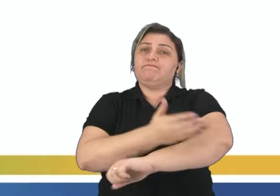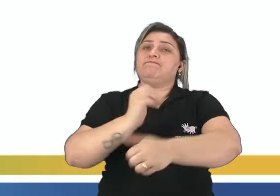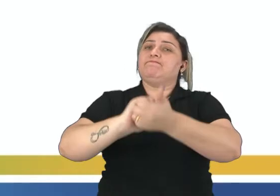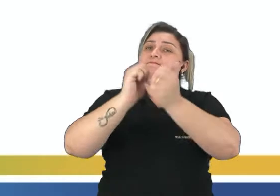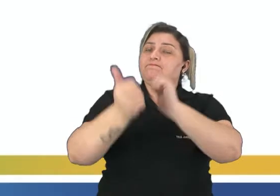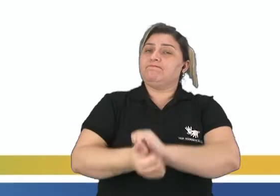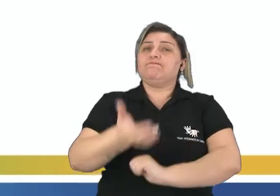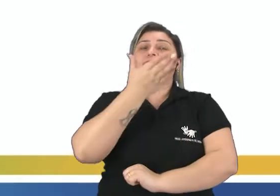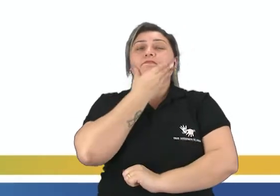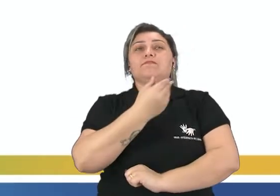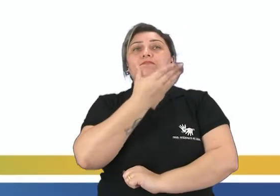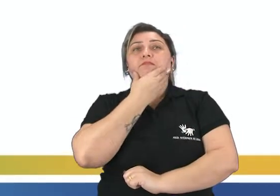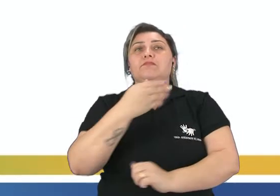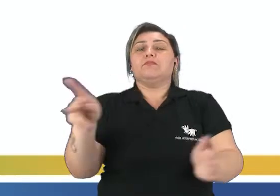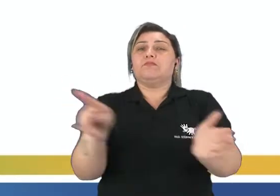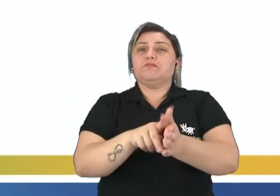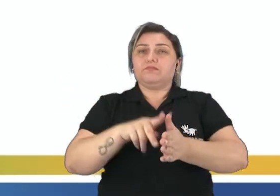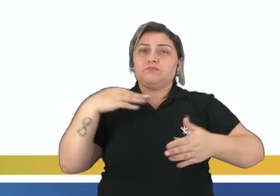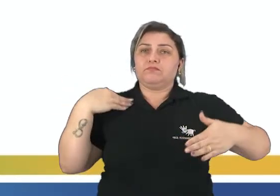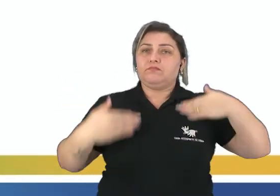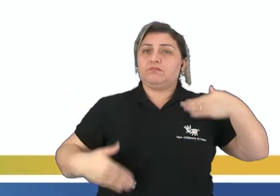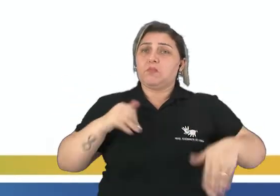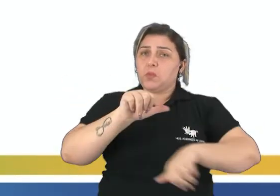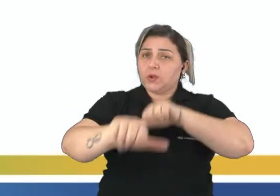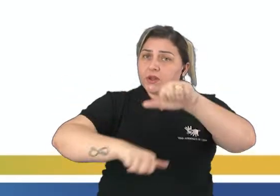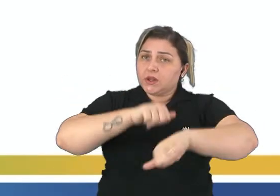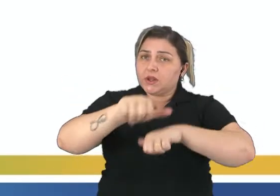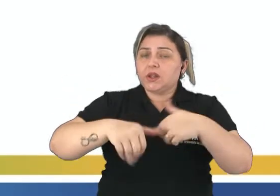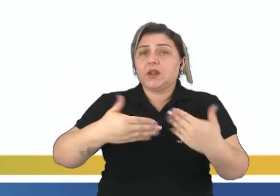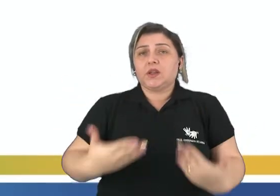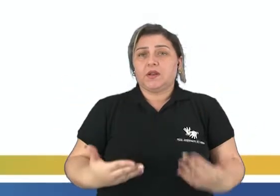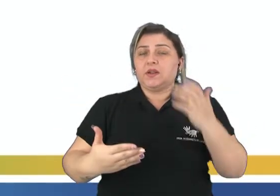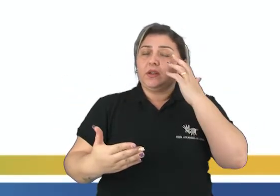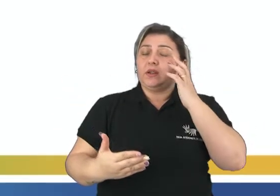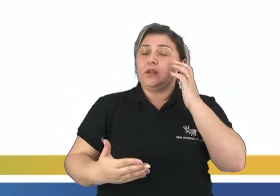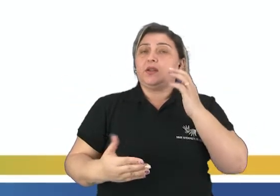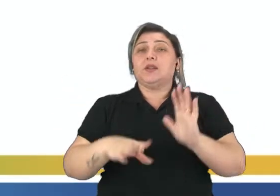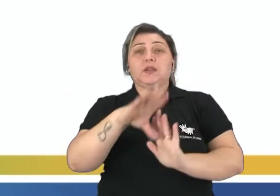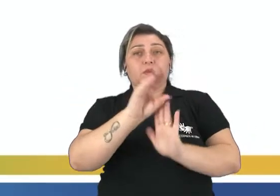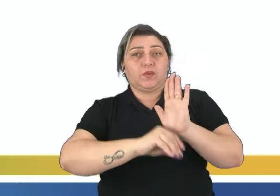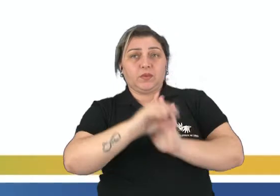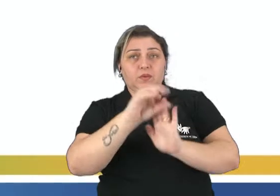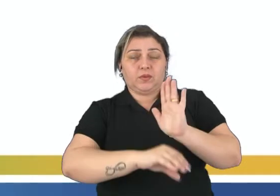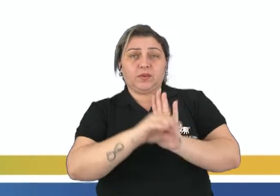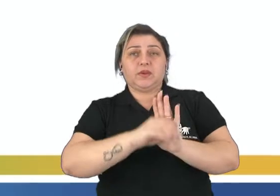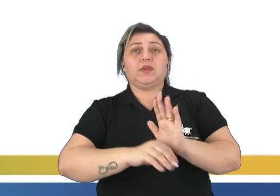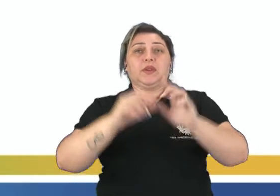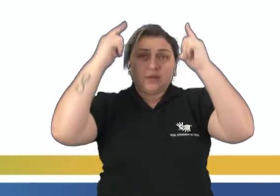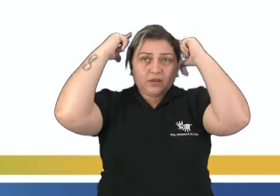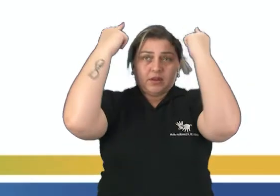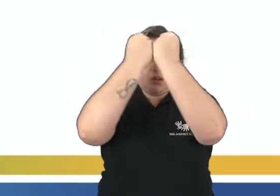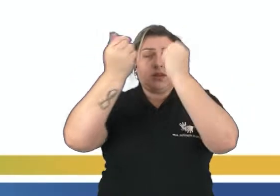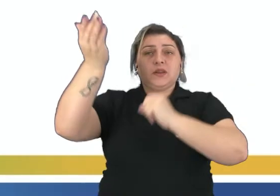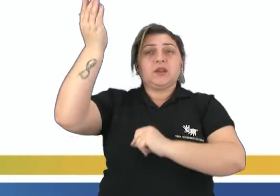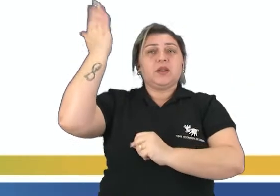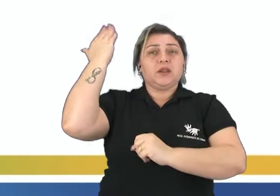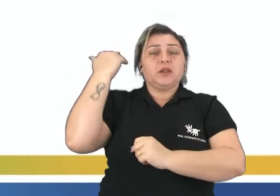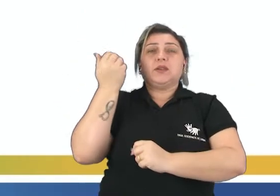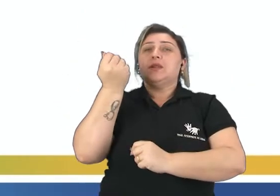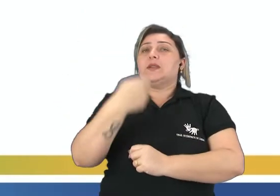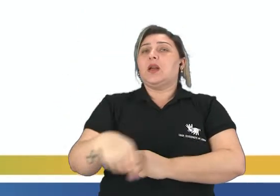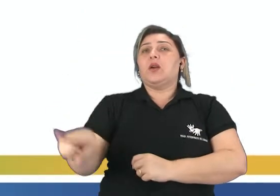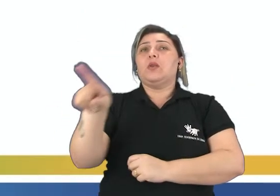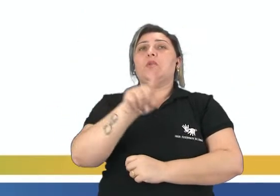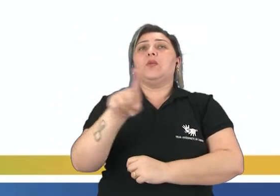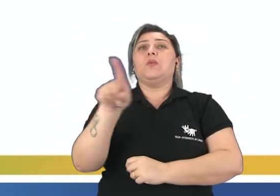esportes masculinizavam seus corpos. Apesar desses conceitos serem provenientes da Grécia Antiga, não precisamos voltar